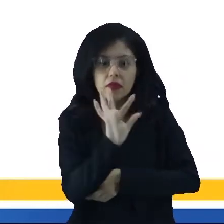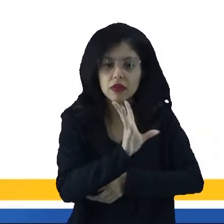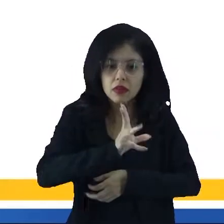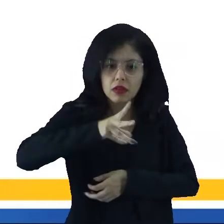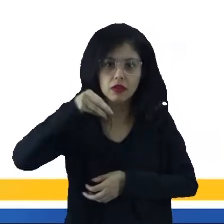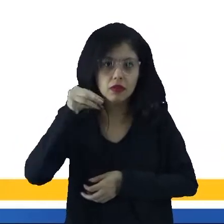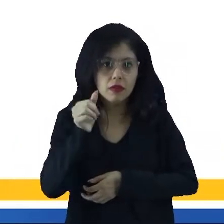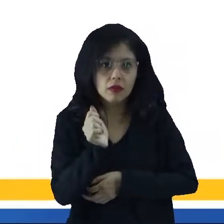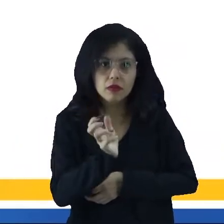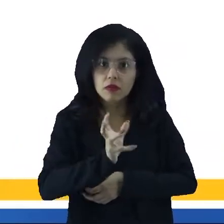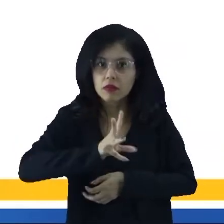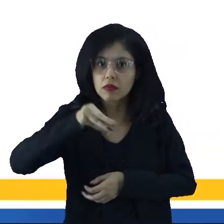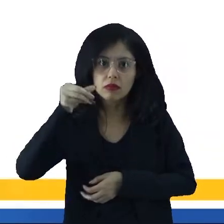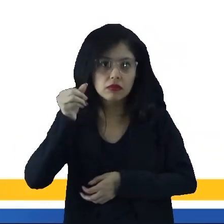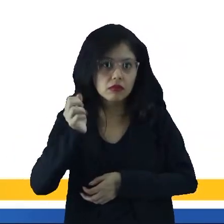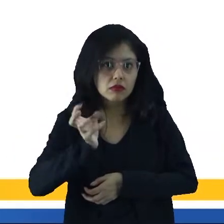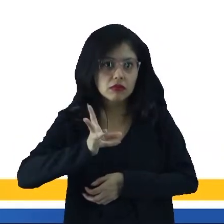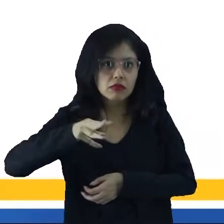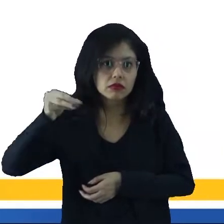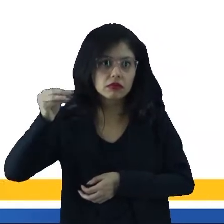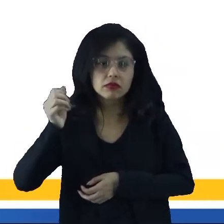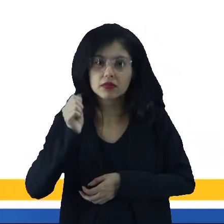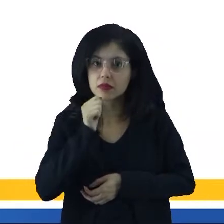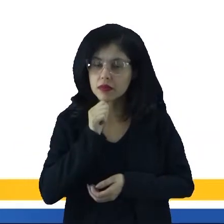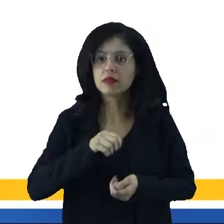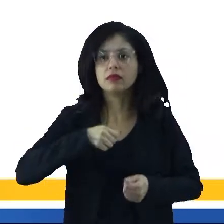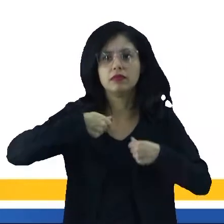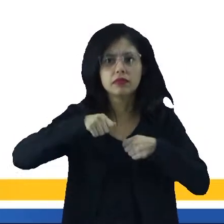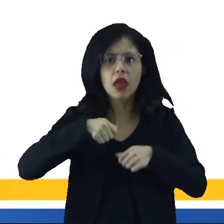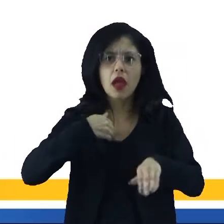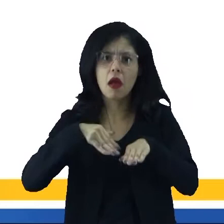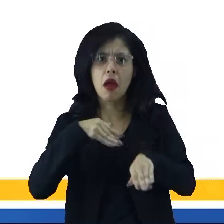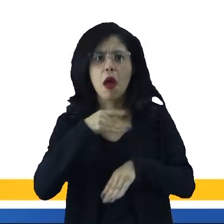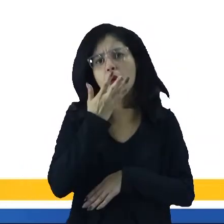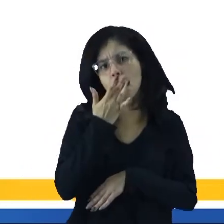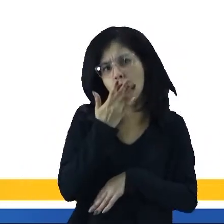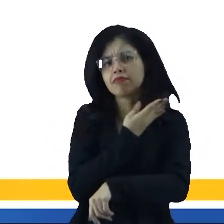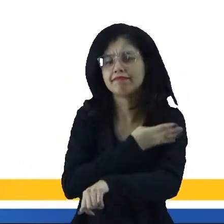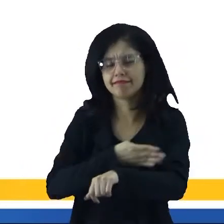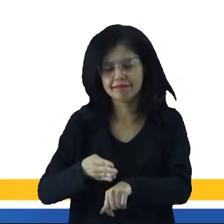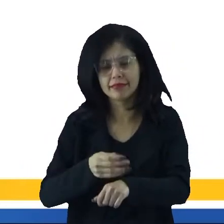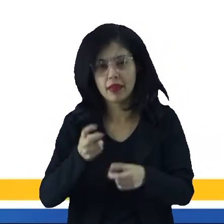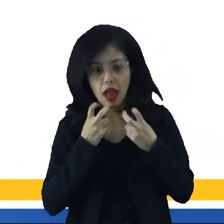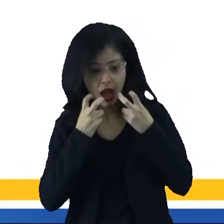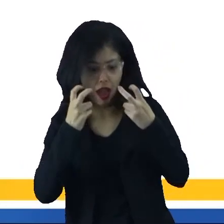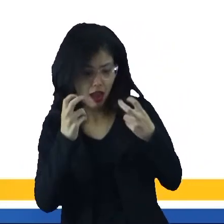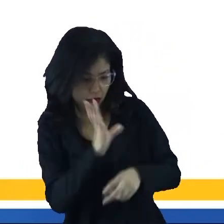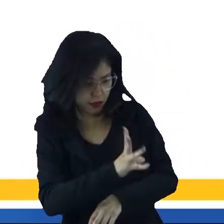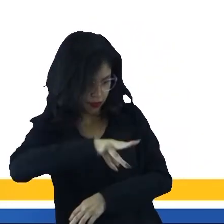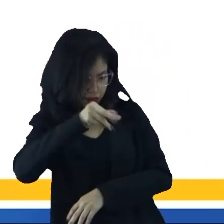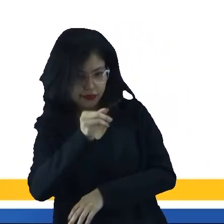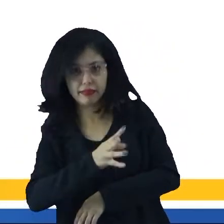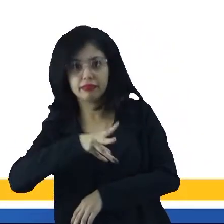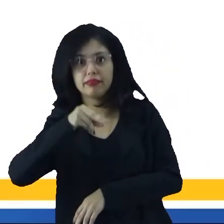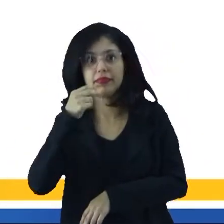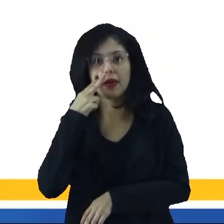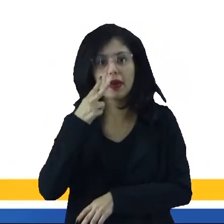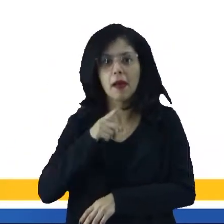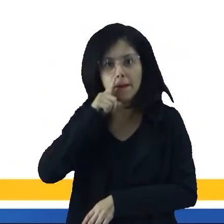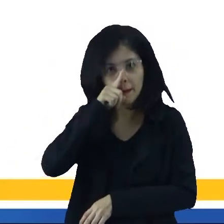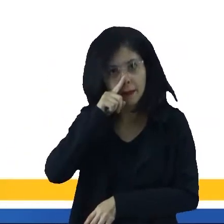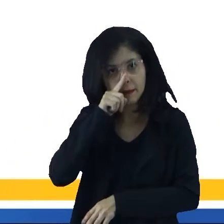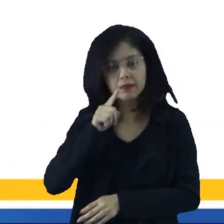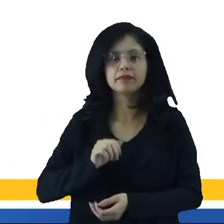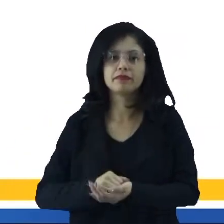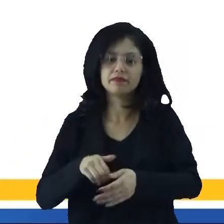viva, por ser um saco plástico, né? A cor branca aí, então ela grita pensando com água viva, porque é perigosa, ela